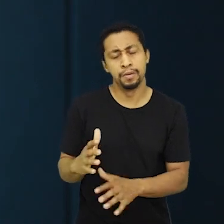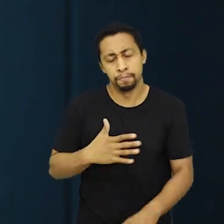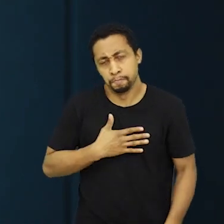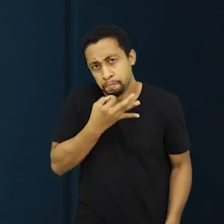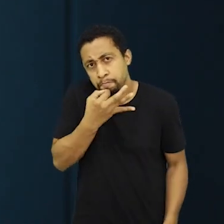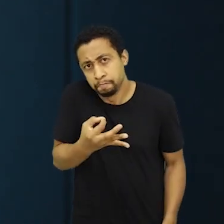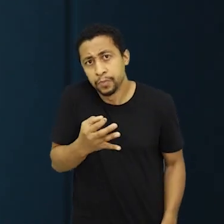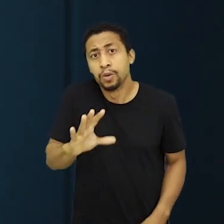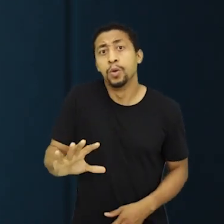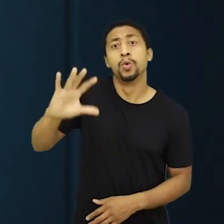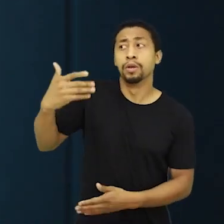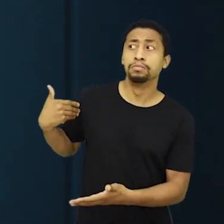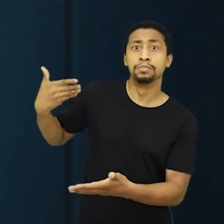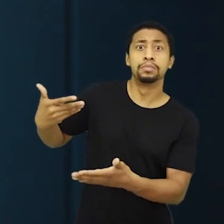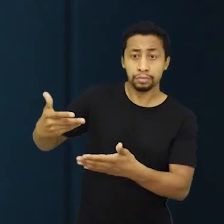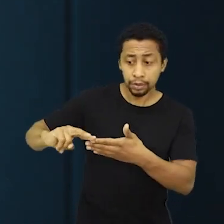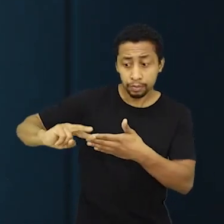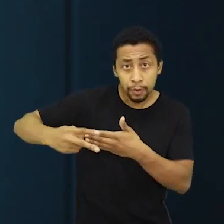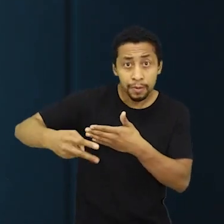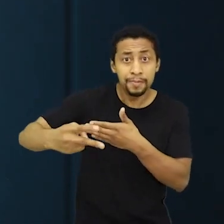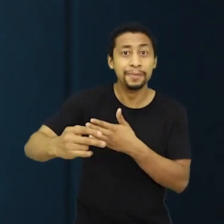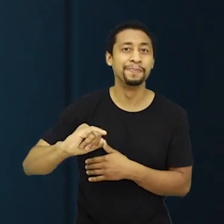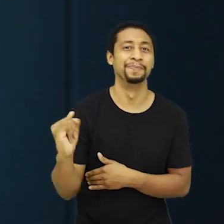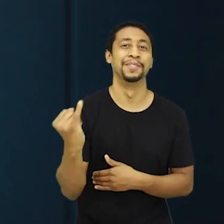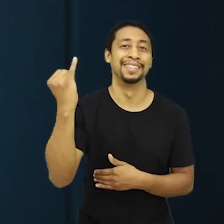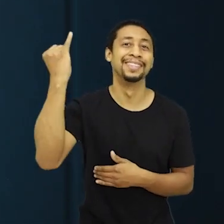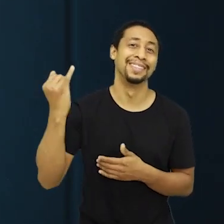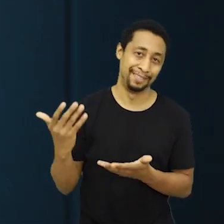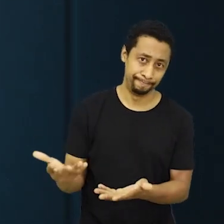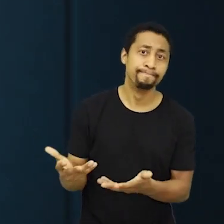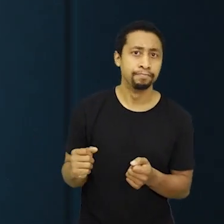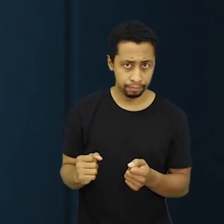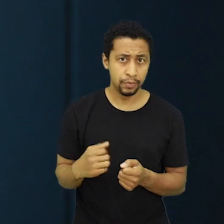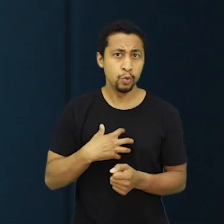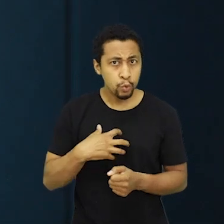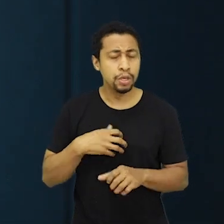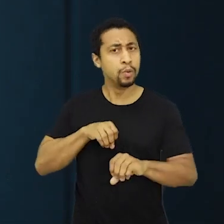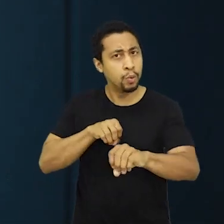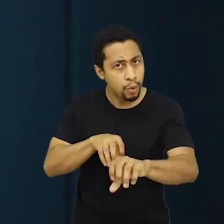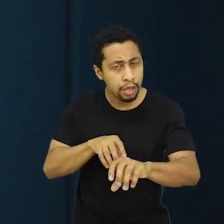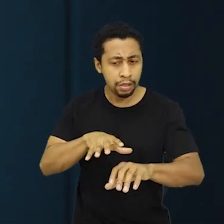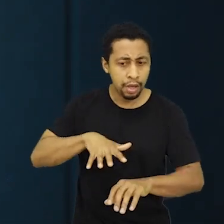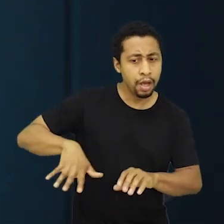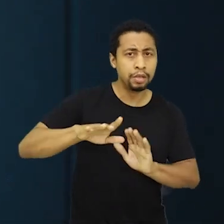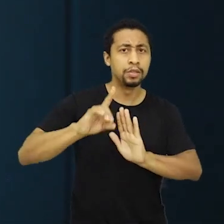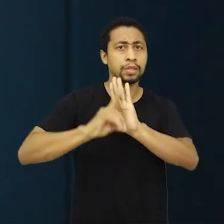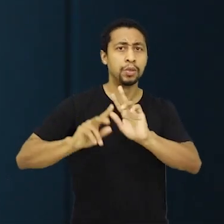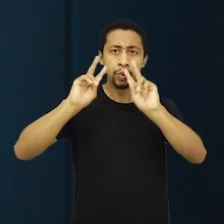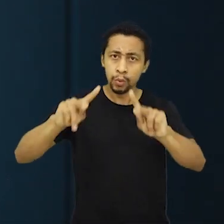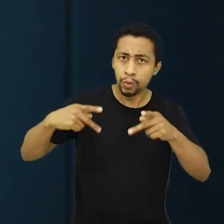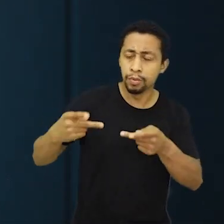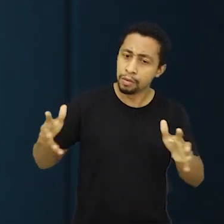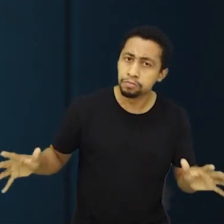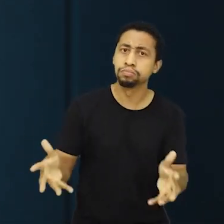um resultado muito importante, inclusive de um modo de fazer educação em direitos humanos, que pode, em